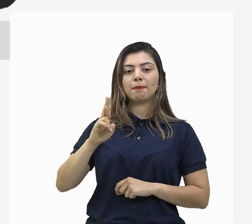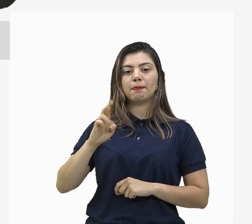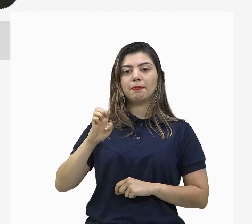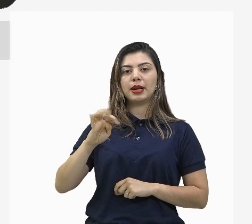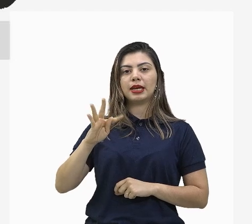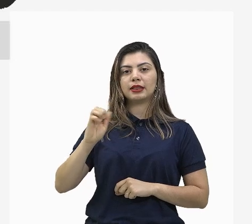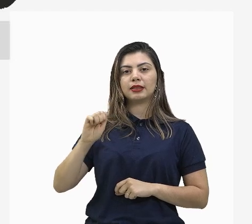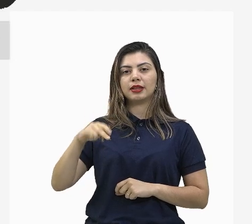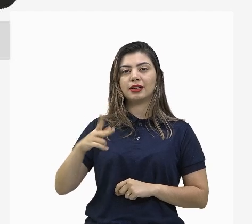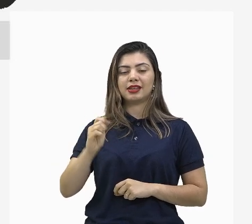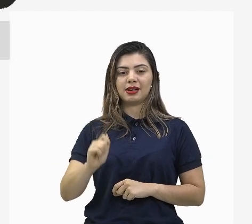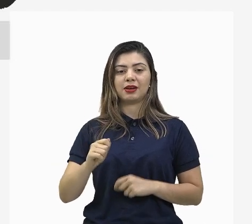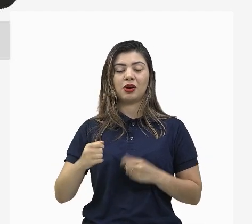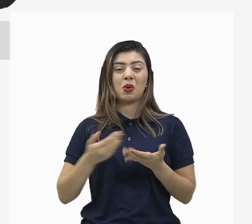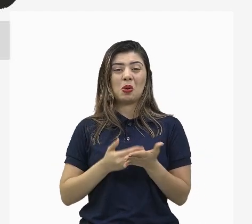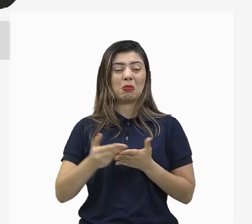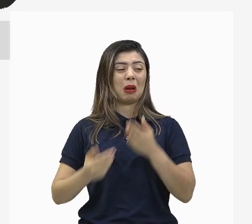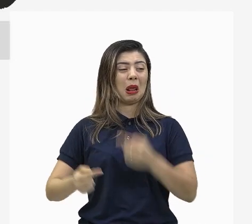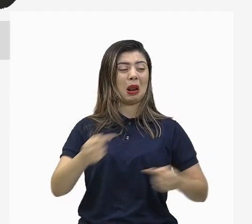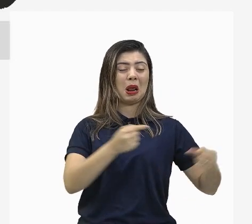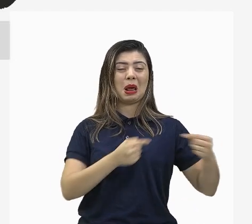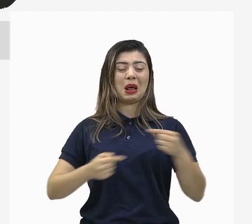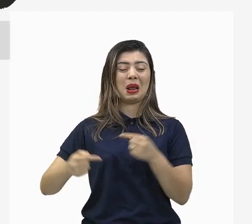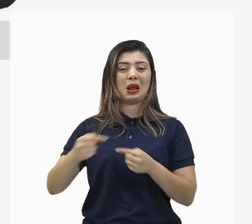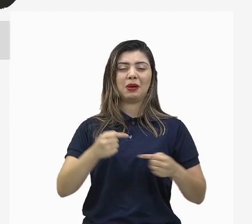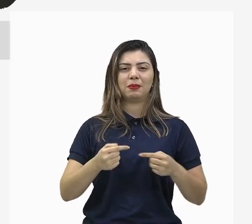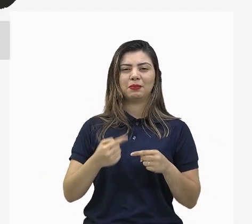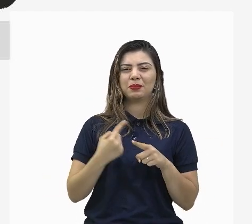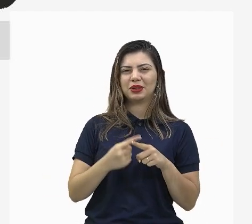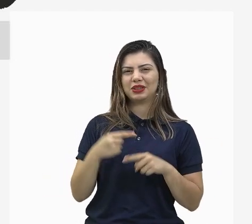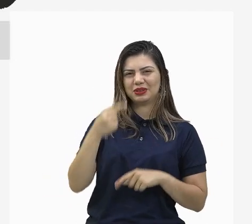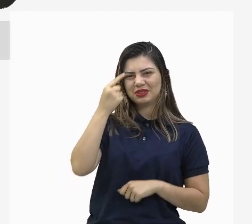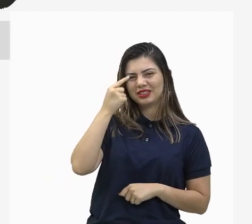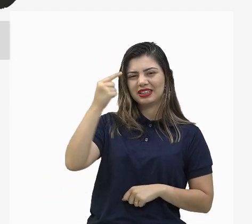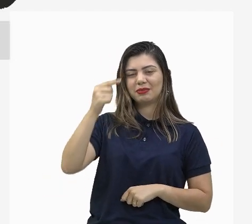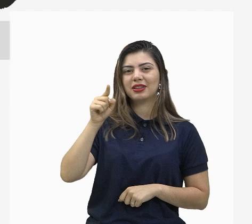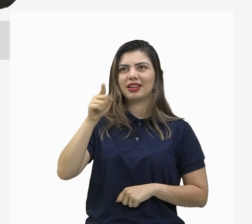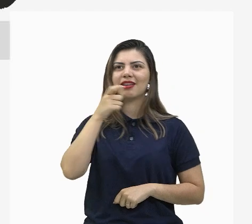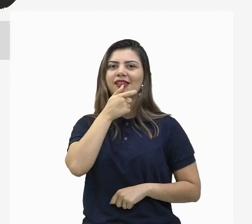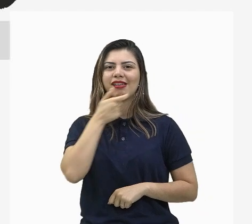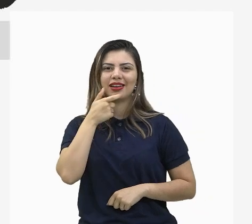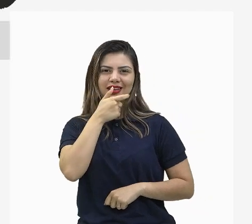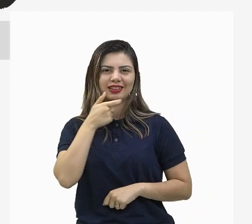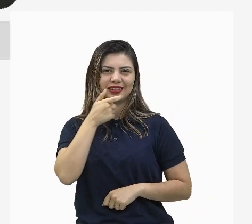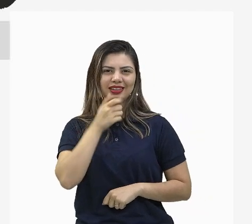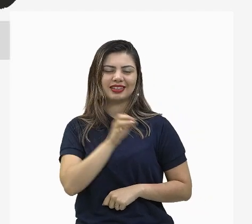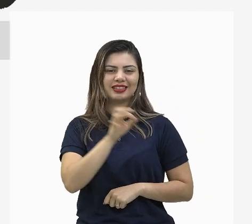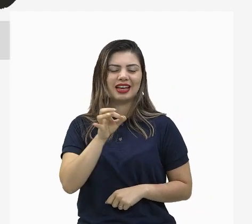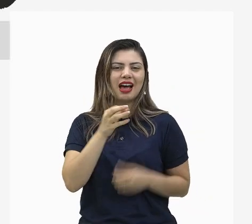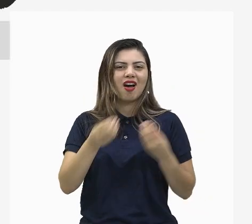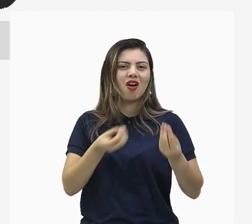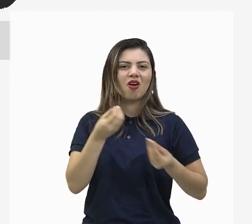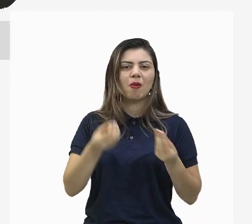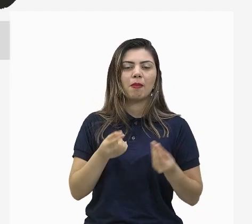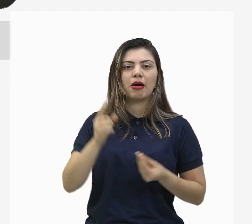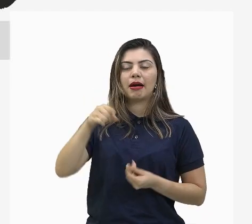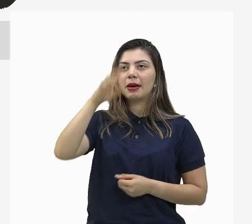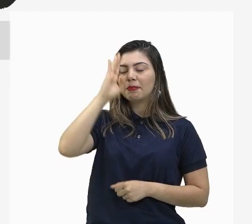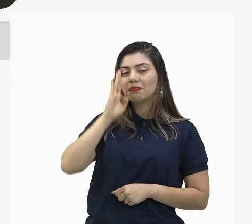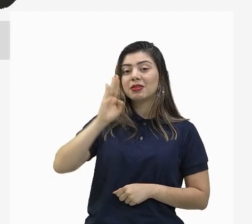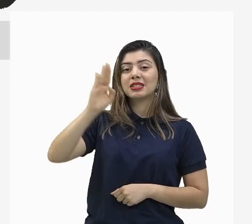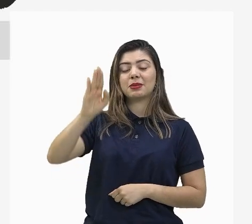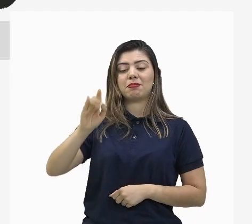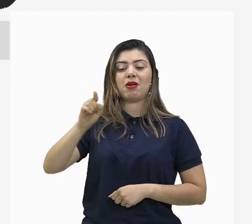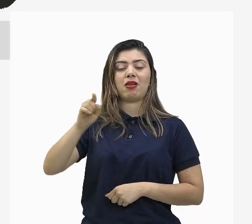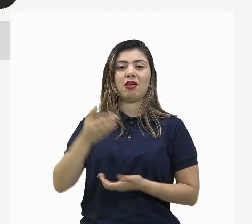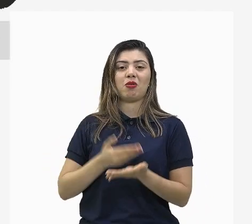tensão, porque se a gente for pegar a Grã-Bretanha, ali é parte, a Inglaterra, tá certo? Ela é a grande senhora da Revolução